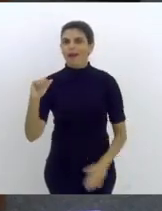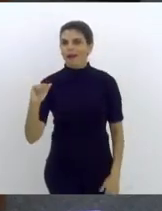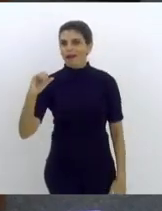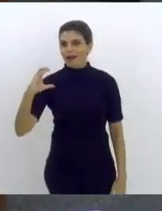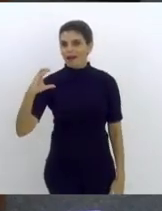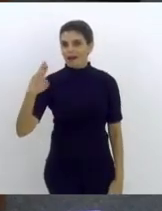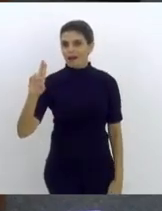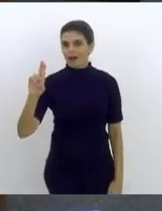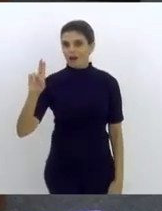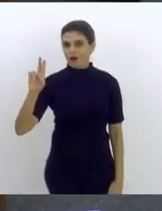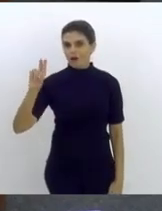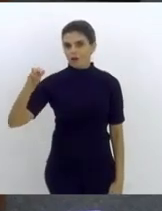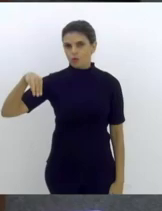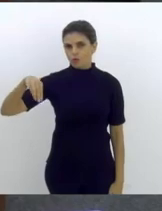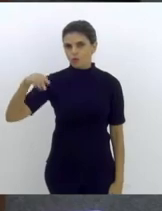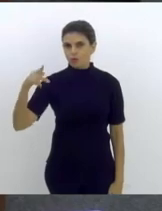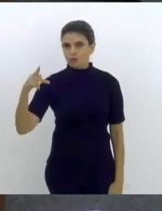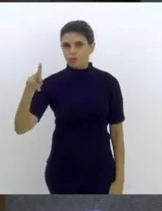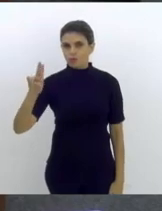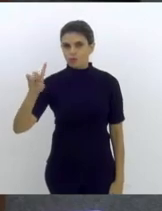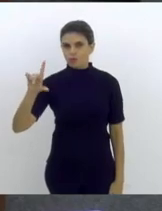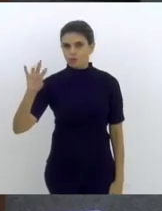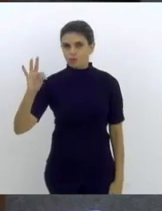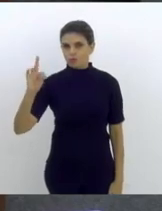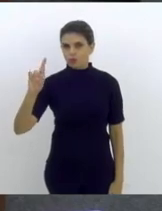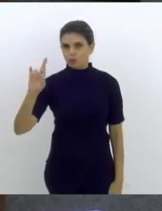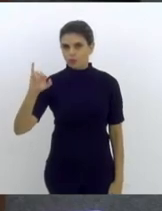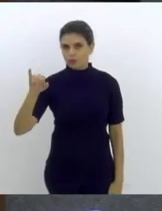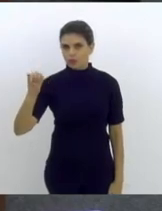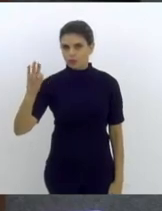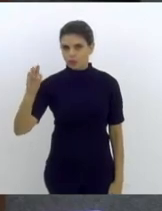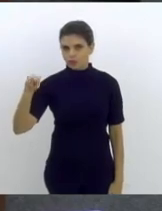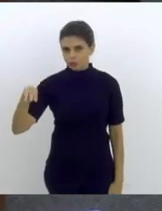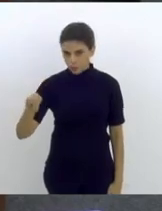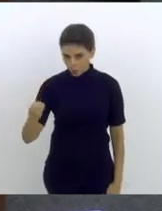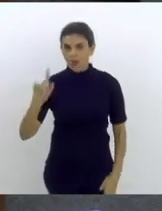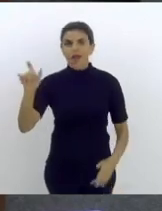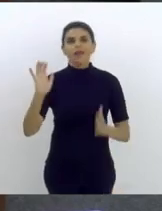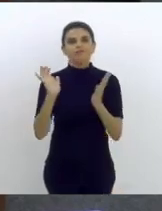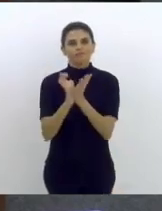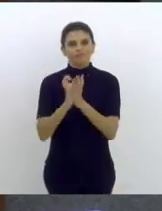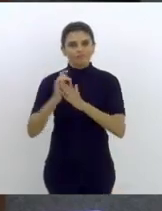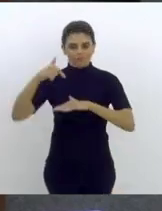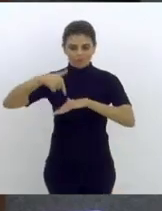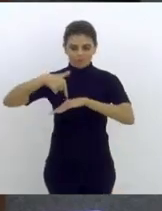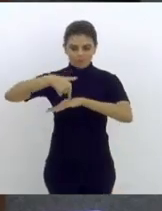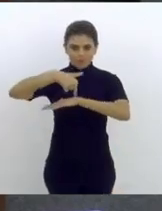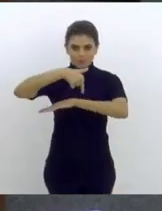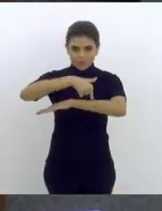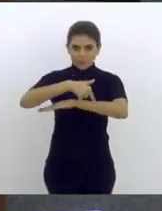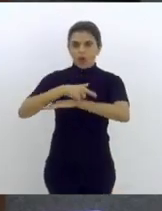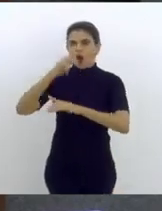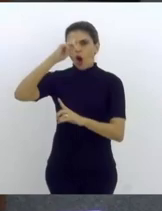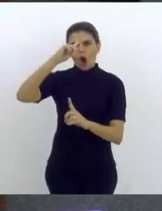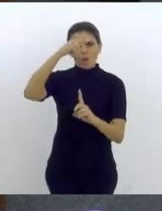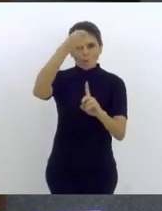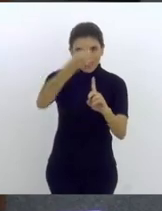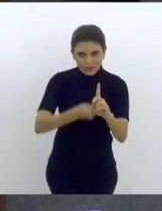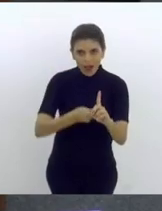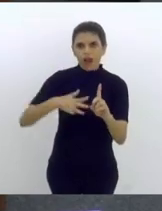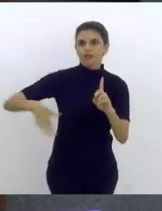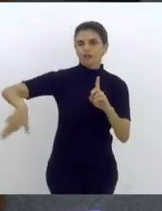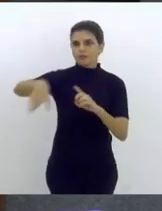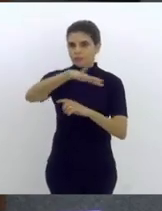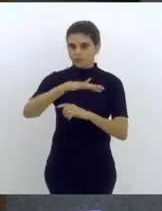porque não dizer todos e todas conhece a prática do Turismo e em homenagem a usar acupunturistas e trazer